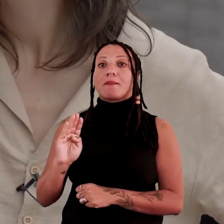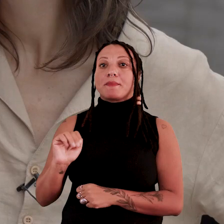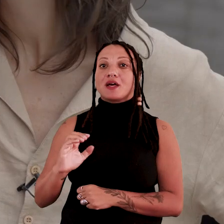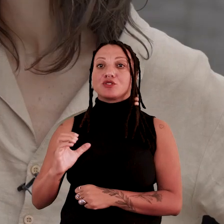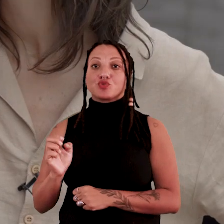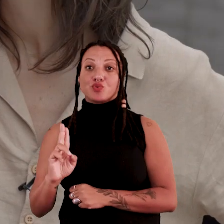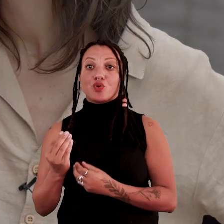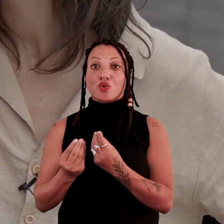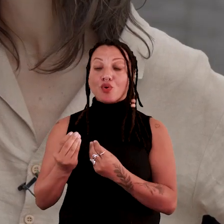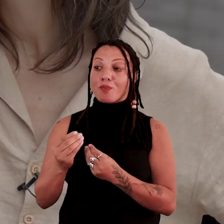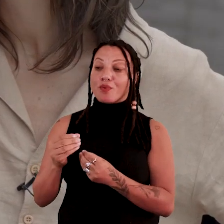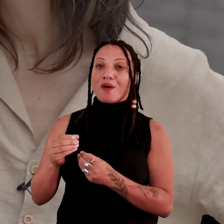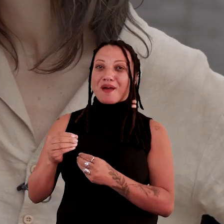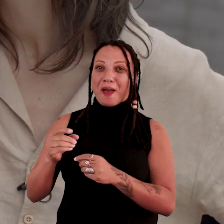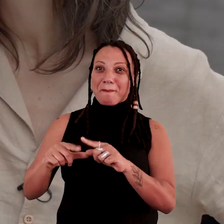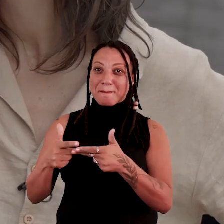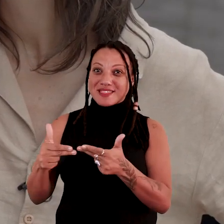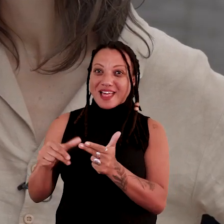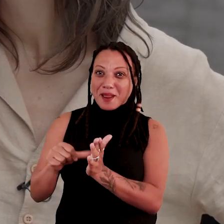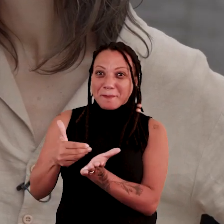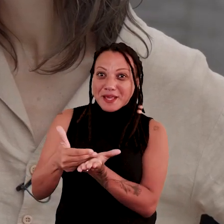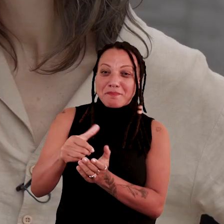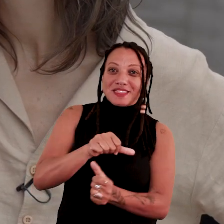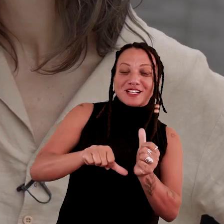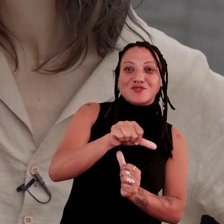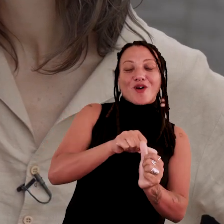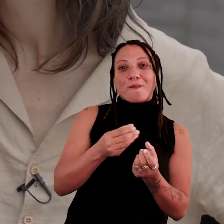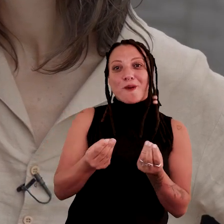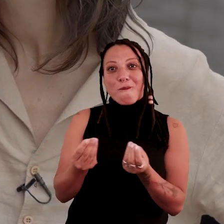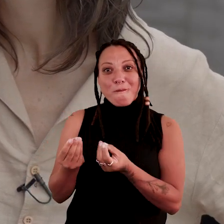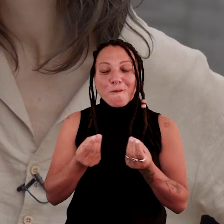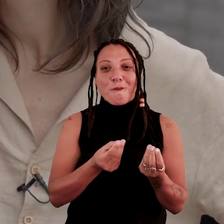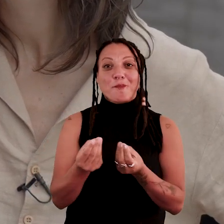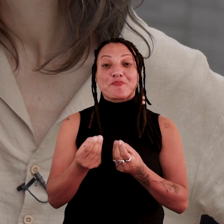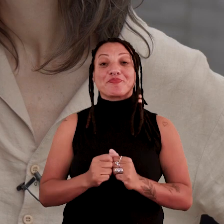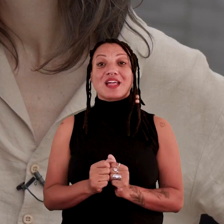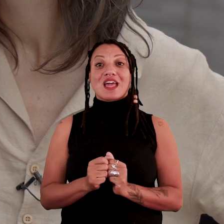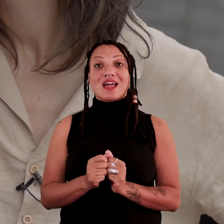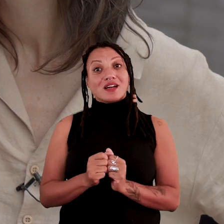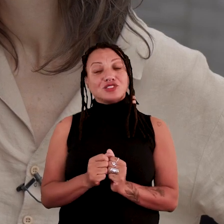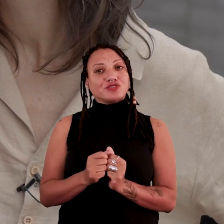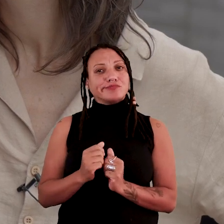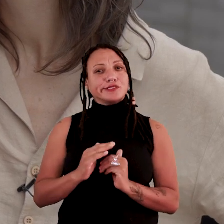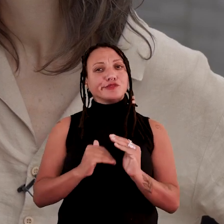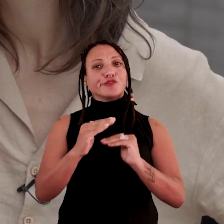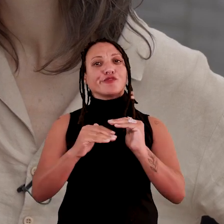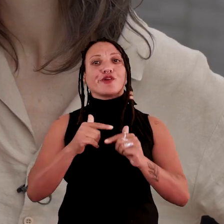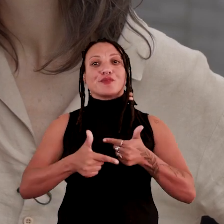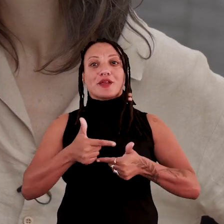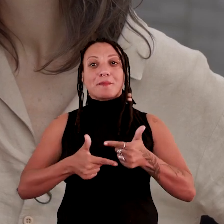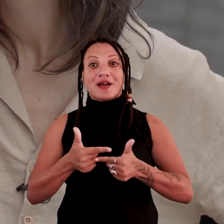nós vemos desenvolvendo então esse trabalho que culminou justamente nessa sede agora das quebradeiras, que tem como